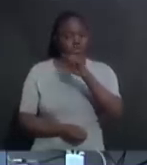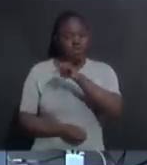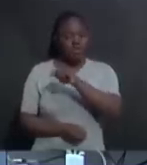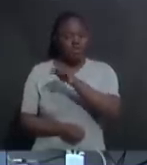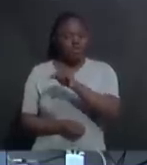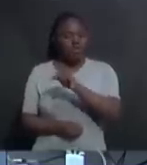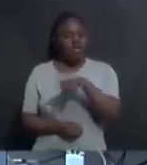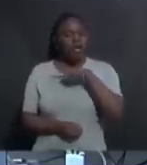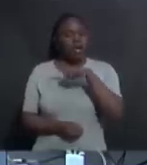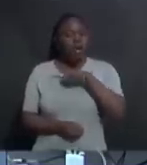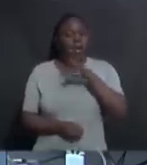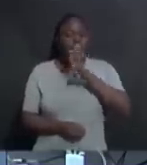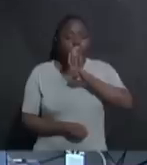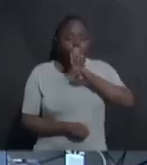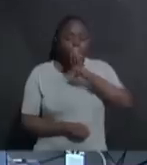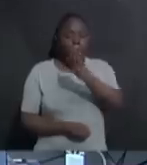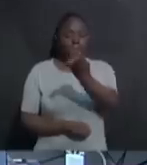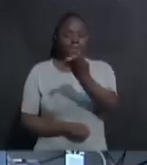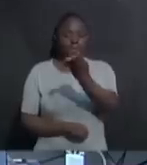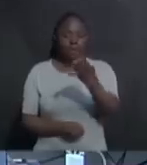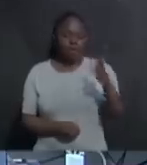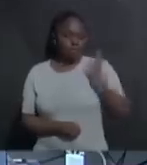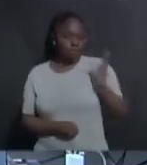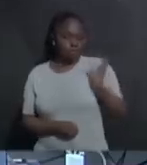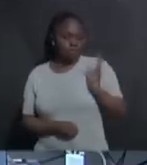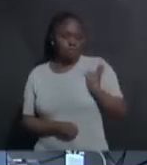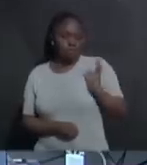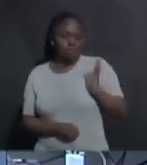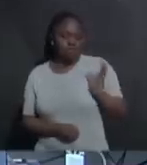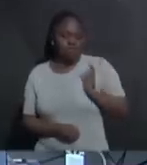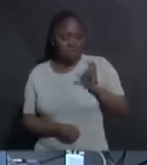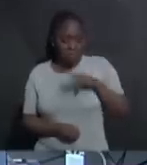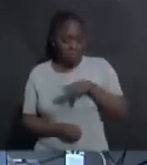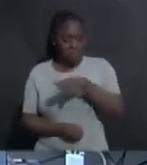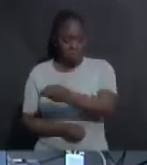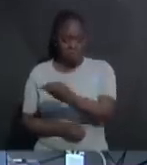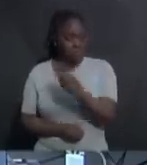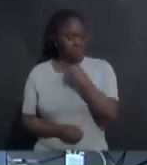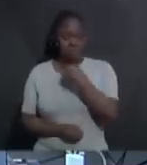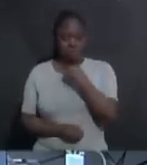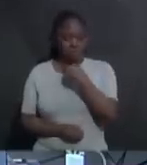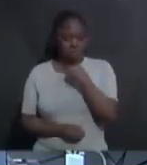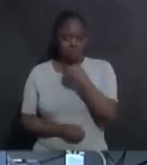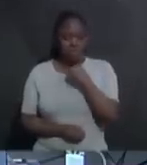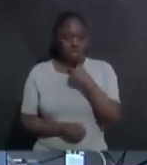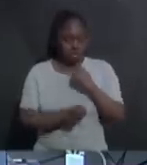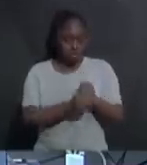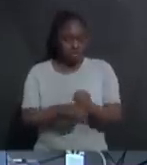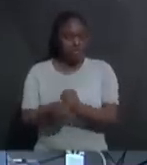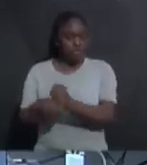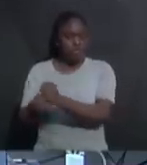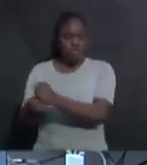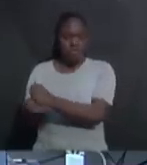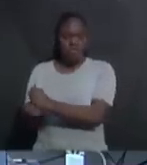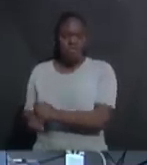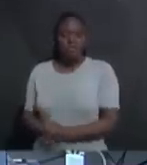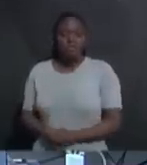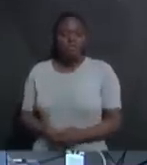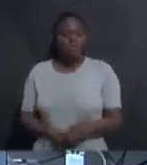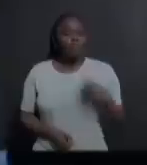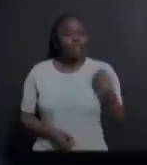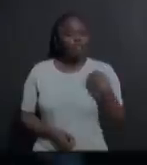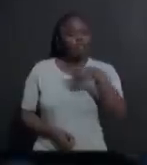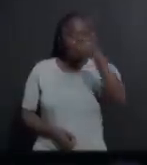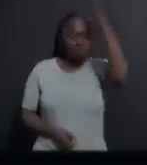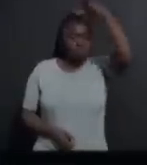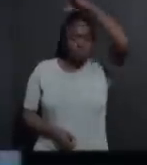por metro quadrado. Bilionário. Milionário não pode ser nada lá, não pode ser faxineiro lá. Enquanto eu passava, o Espírito Santo